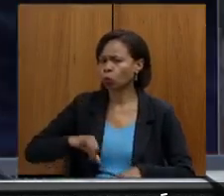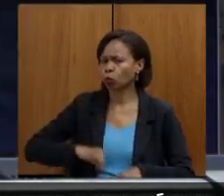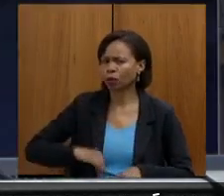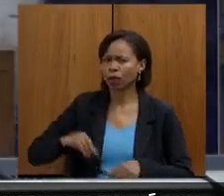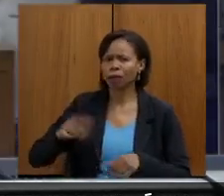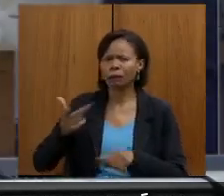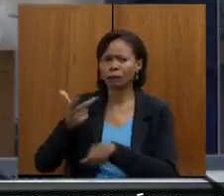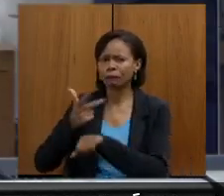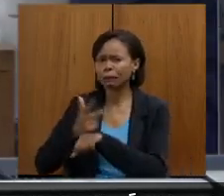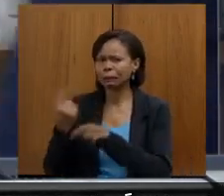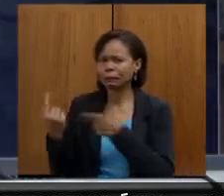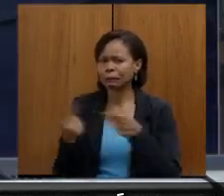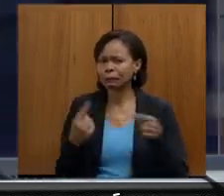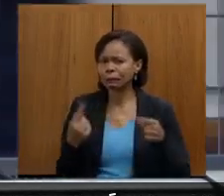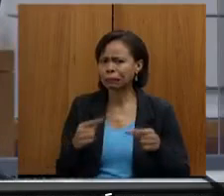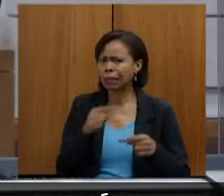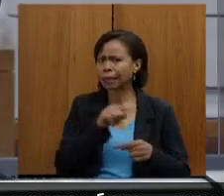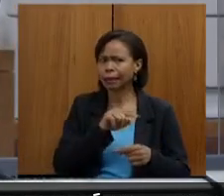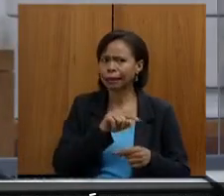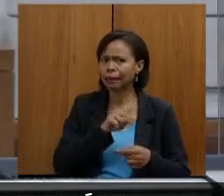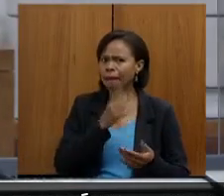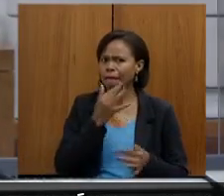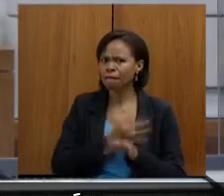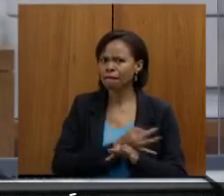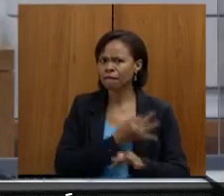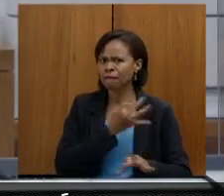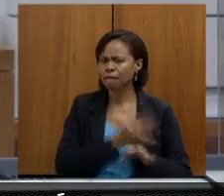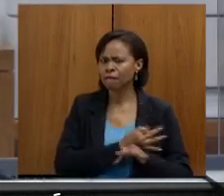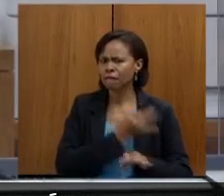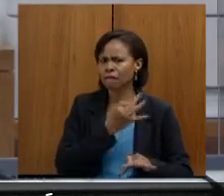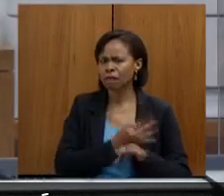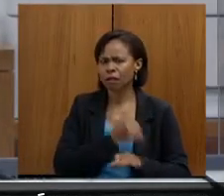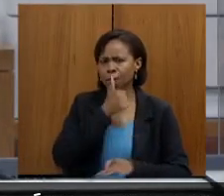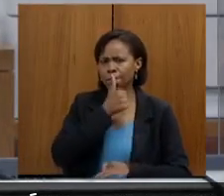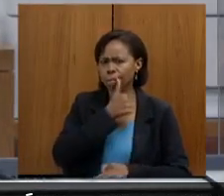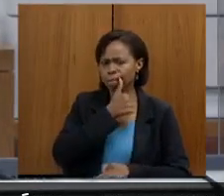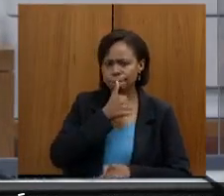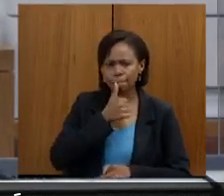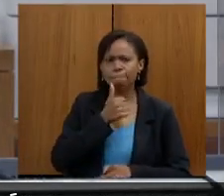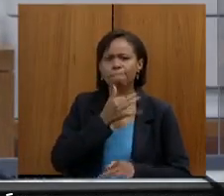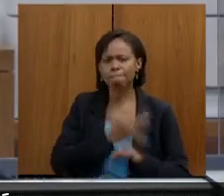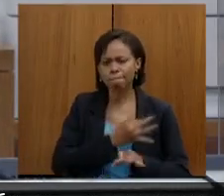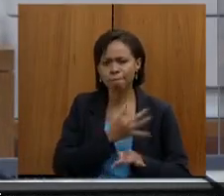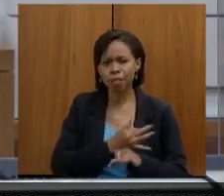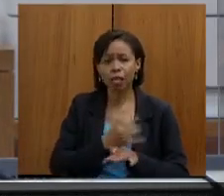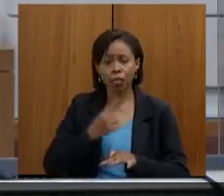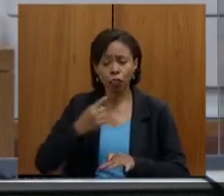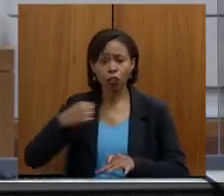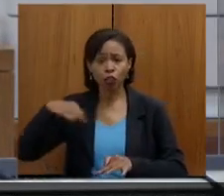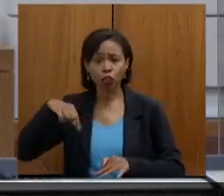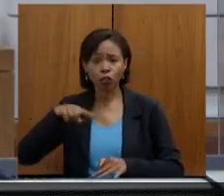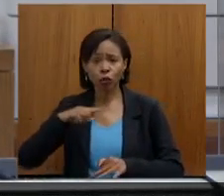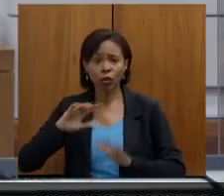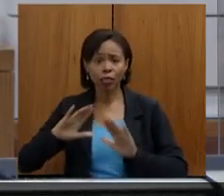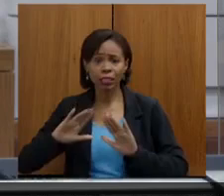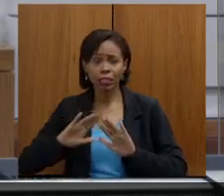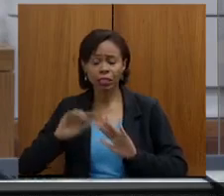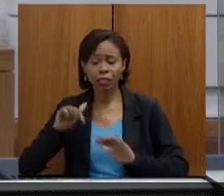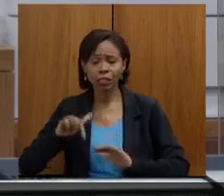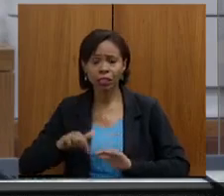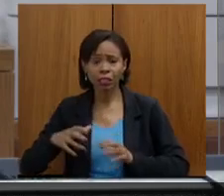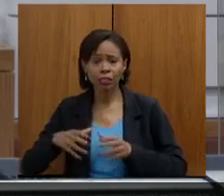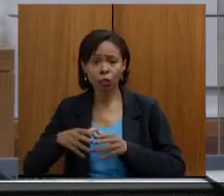ele eu não sei como é que ele não sucumbiu ele aguentou tudo aquilo e nós sentimos junto com ele